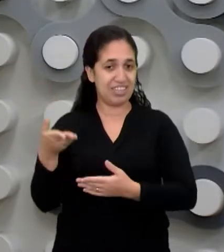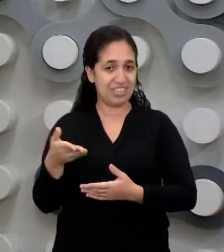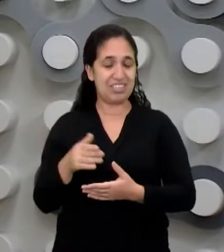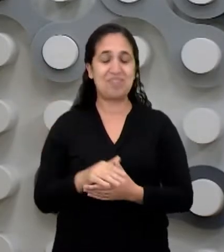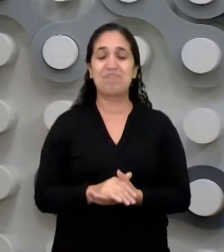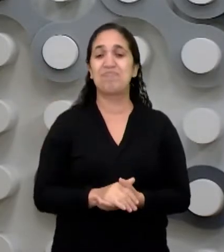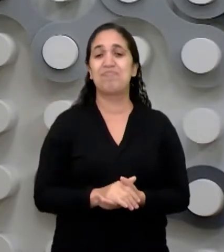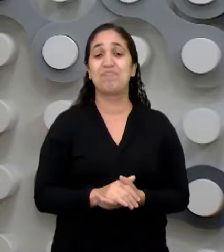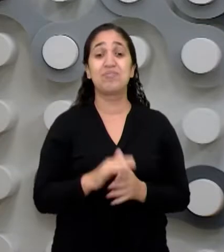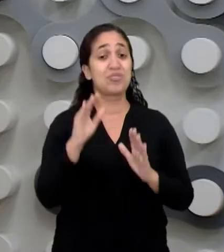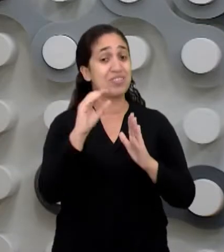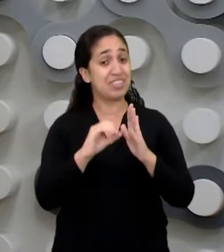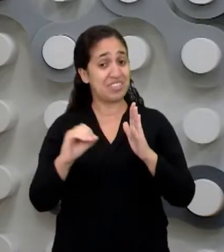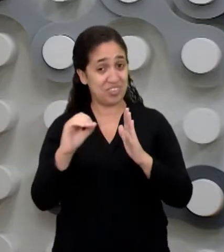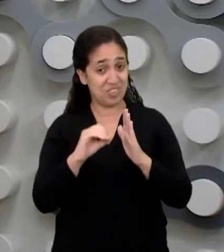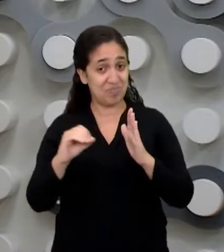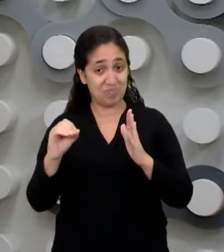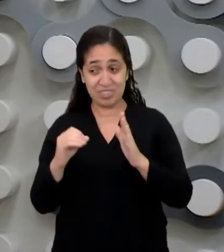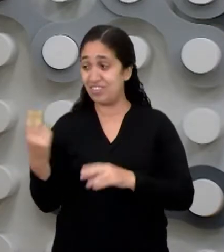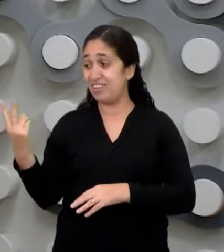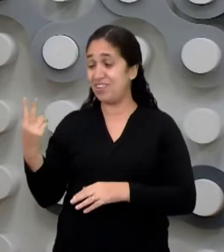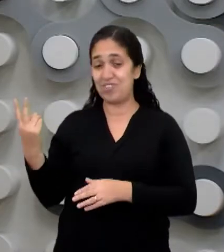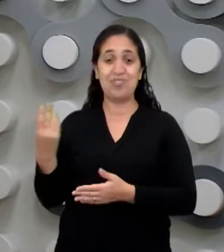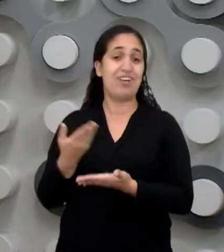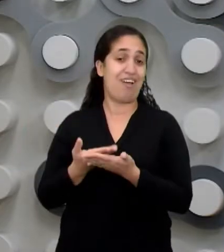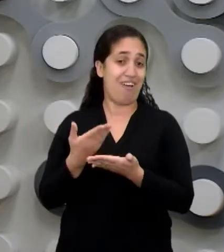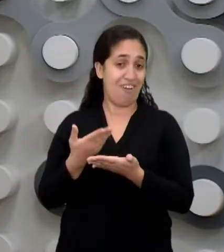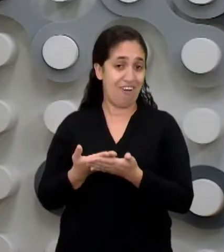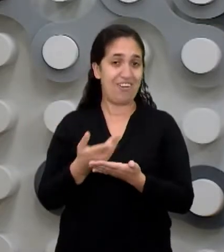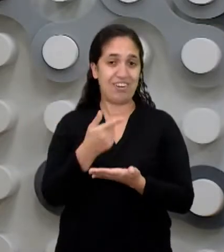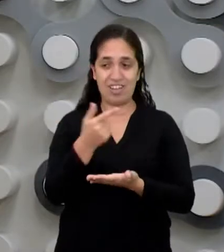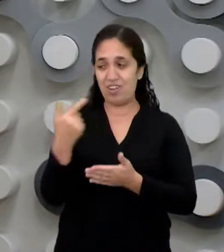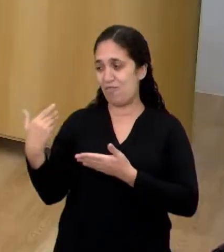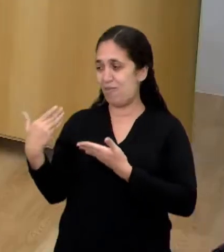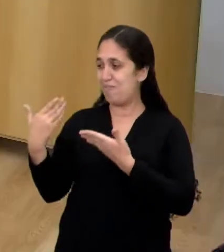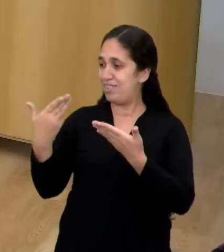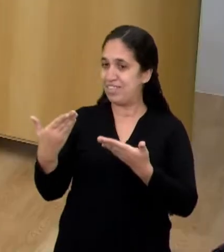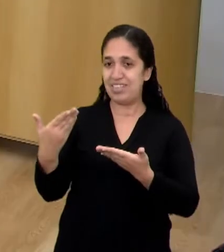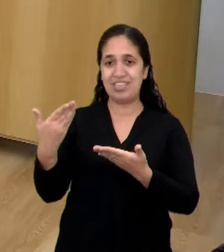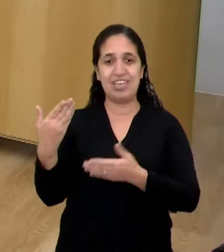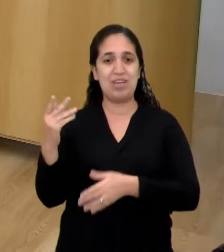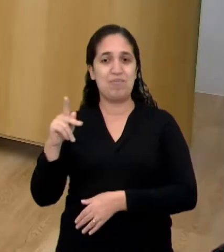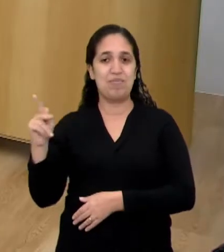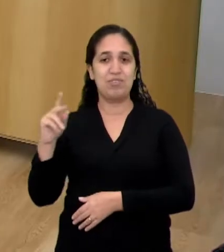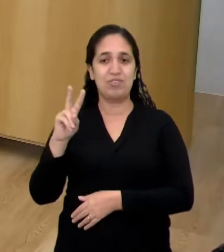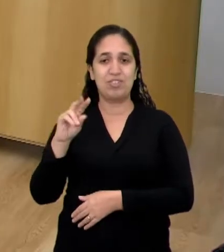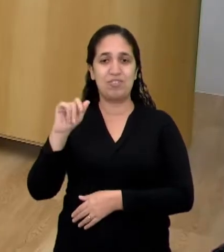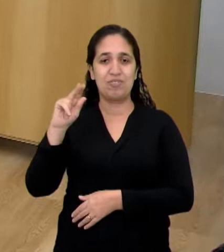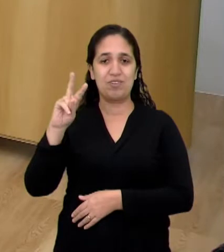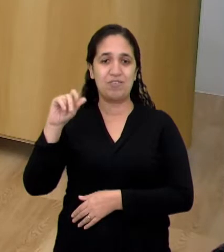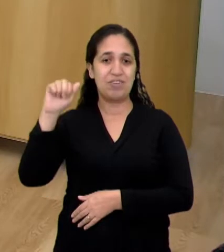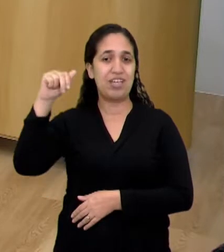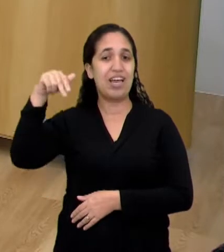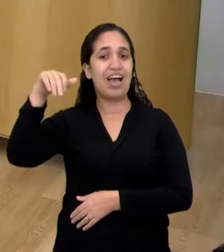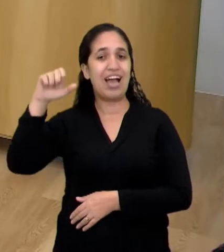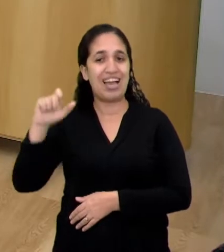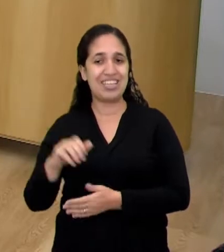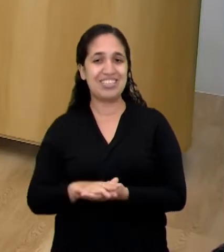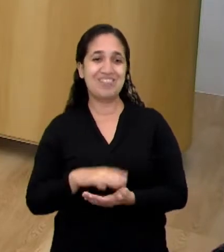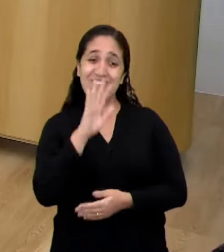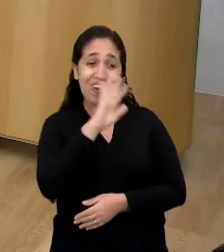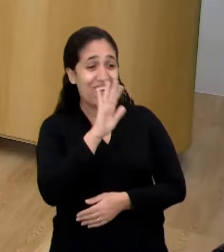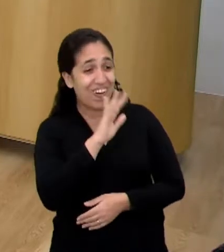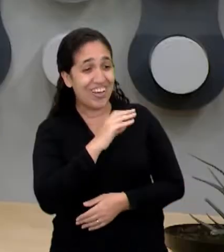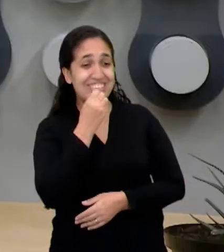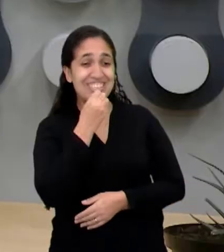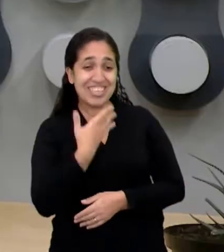e que dão aula aqui para vocês conhecem muito bem, então vou apresentar primeiro a professora Viviane Leal. Oi, gente. Oi, pessoal.